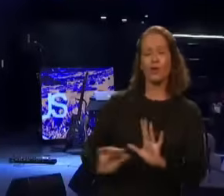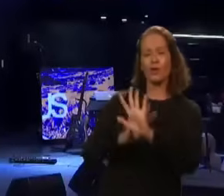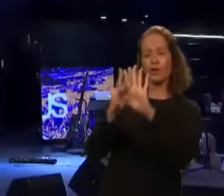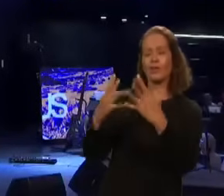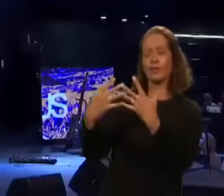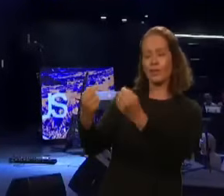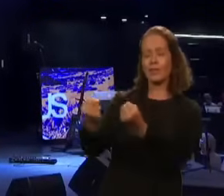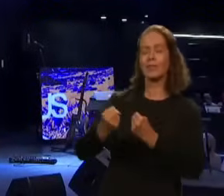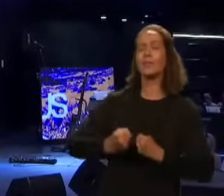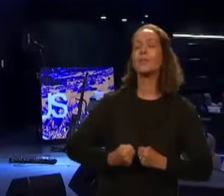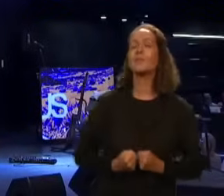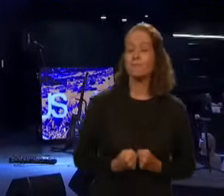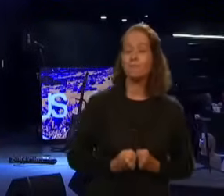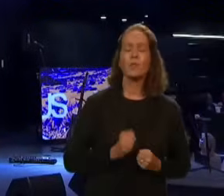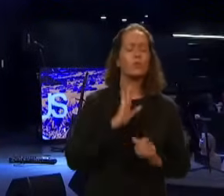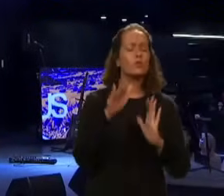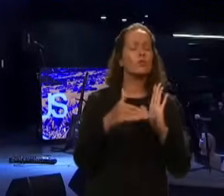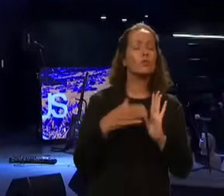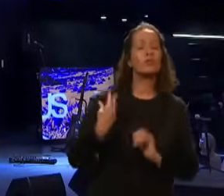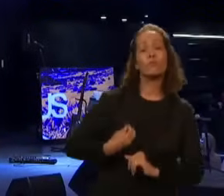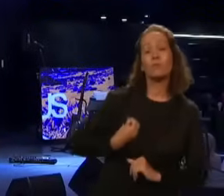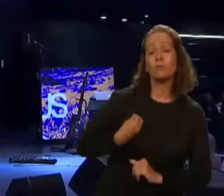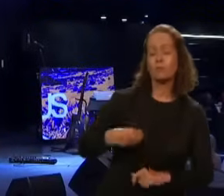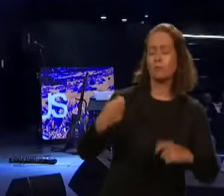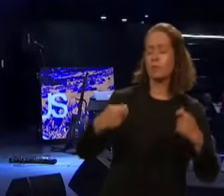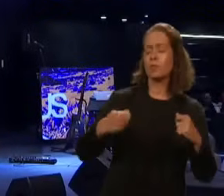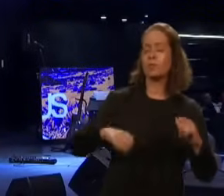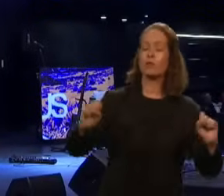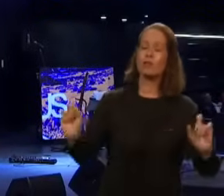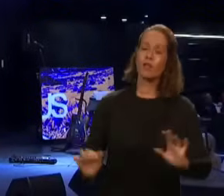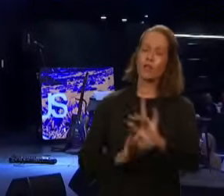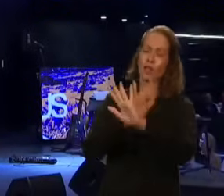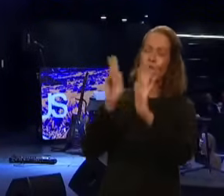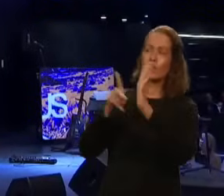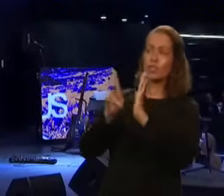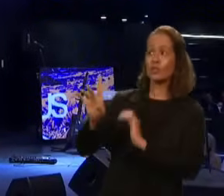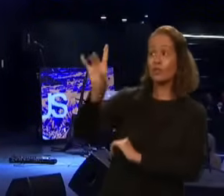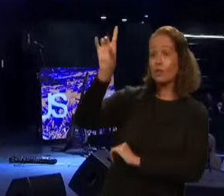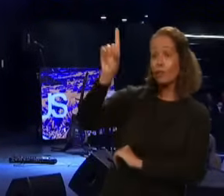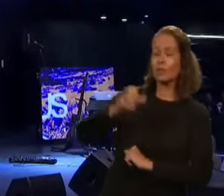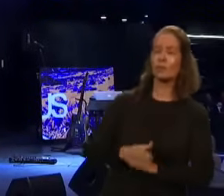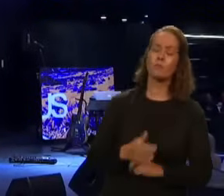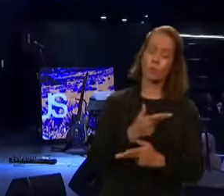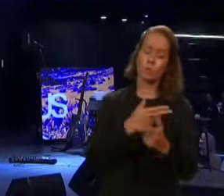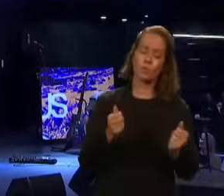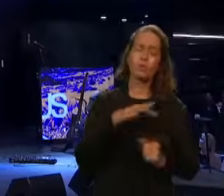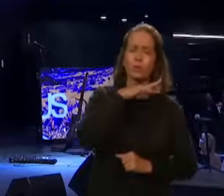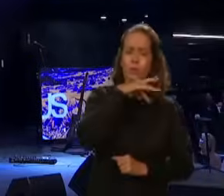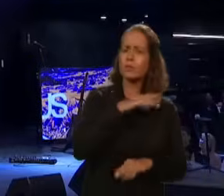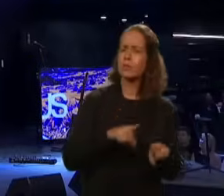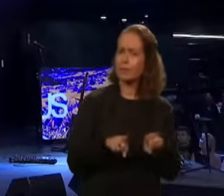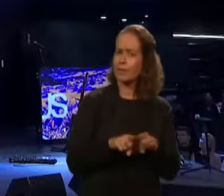Gente, tudo na vida tem que ser para a glória de Deus, inclusive as coisas ruins.